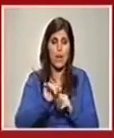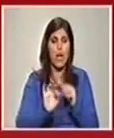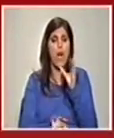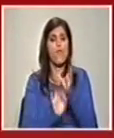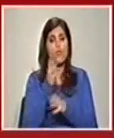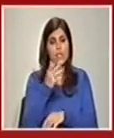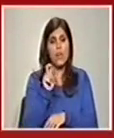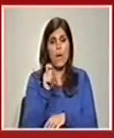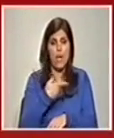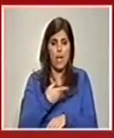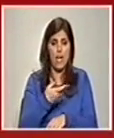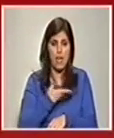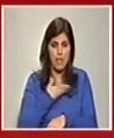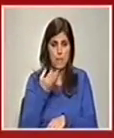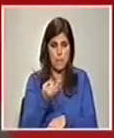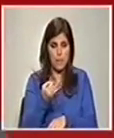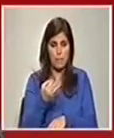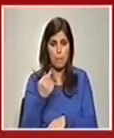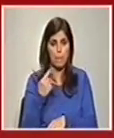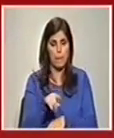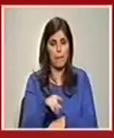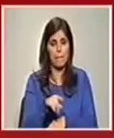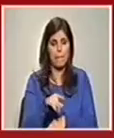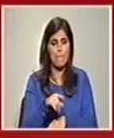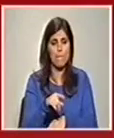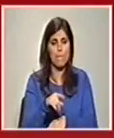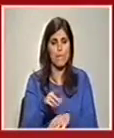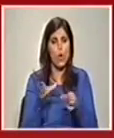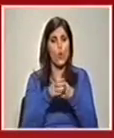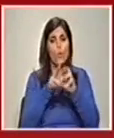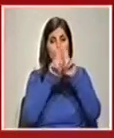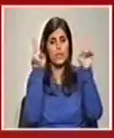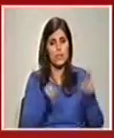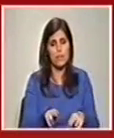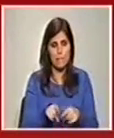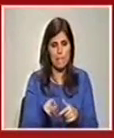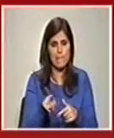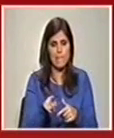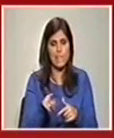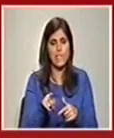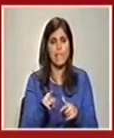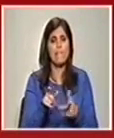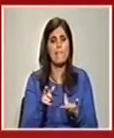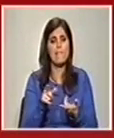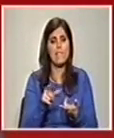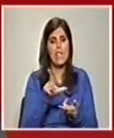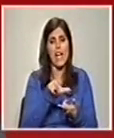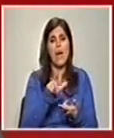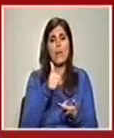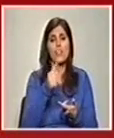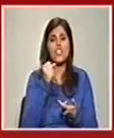a EDP transversalmente está sujeita a uma coisa... Estamos num grupo internacional, que é o London Benchmarking Group, que é o LBG, que